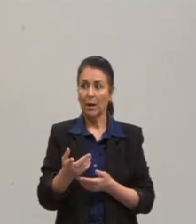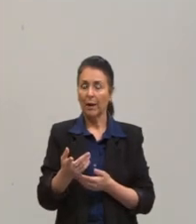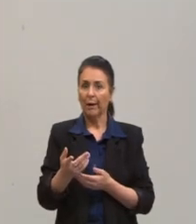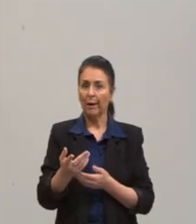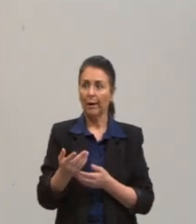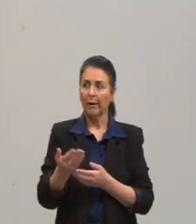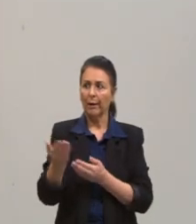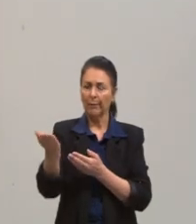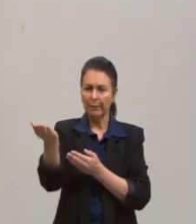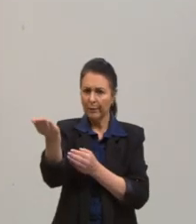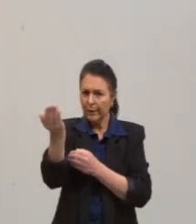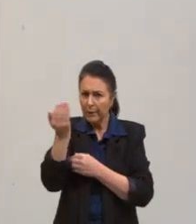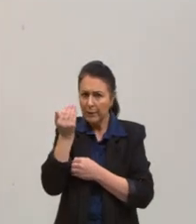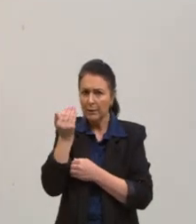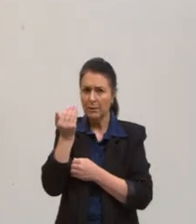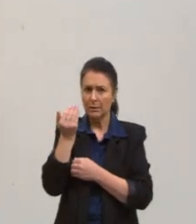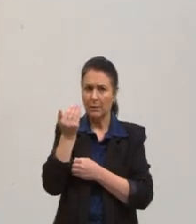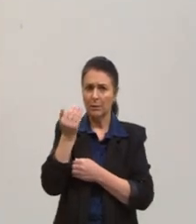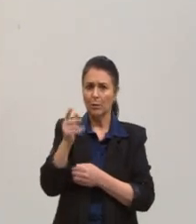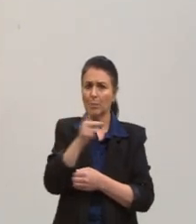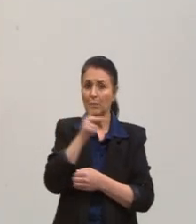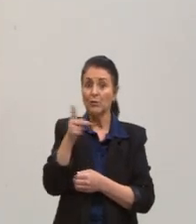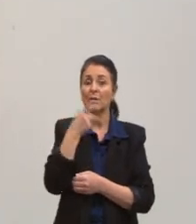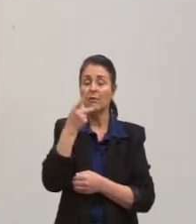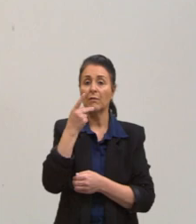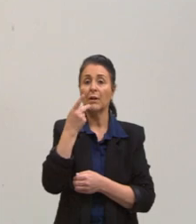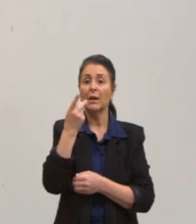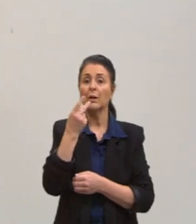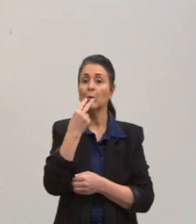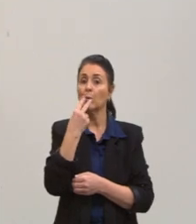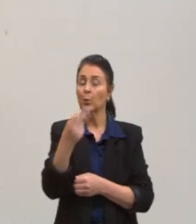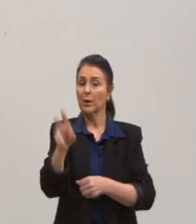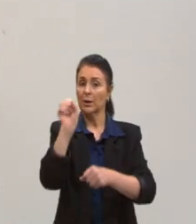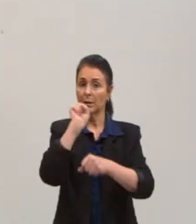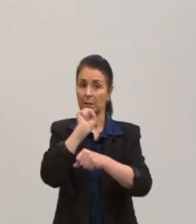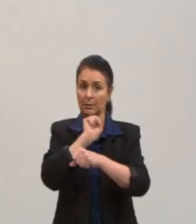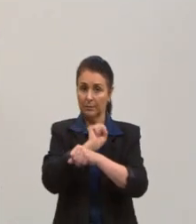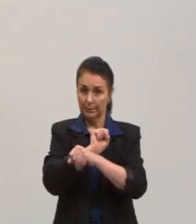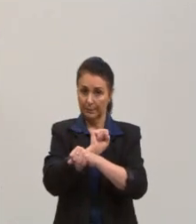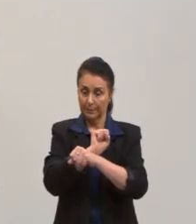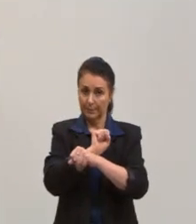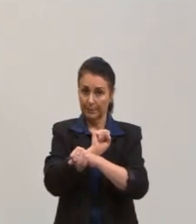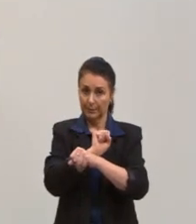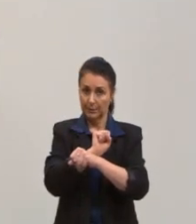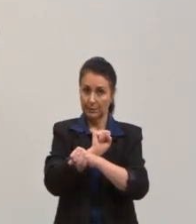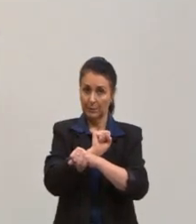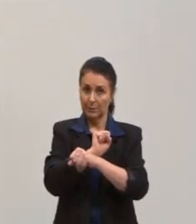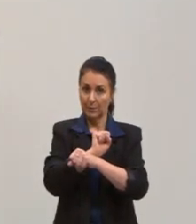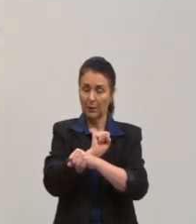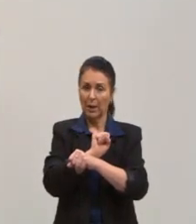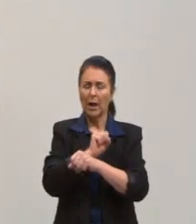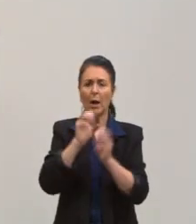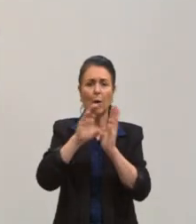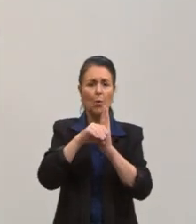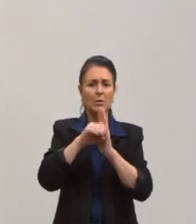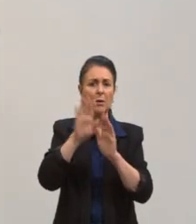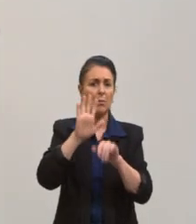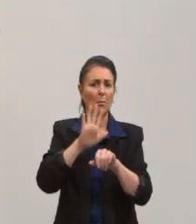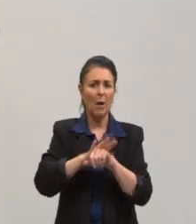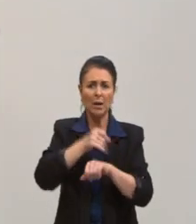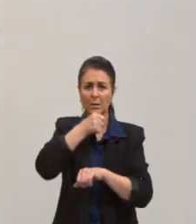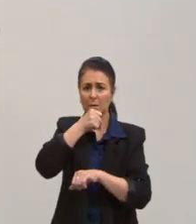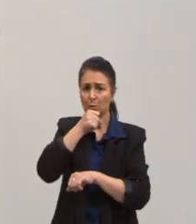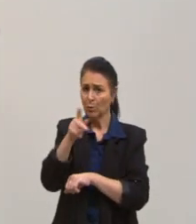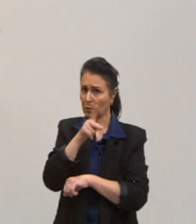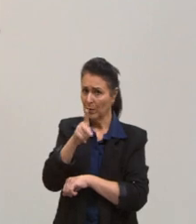vem cá por sublim the Milk and get out from the milk Ok Isso é conhecido mais antigo que eu tinha dito para